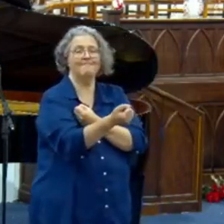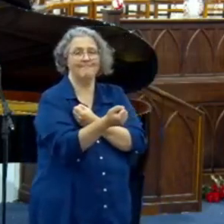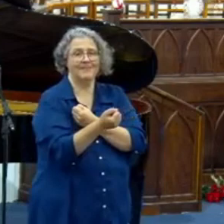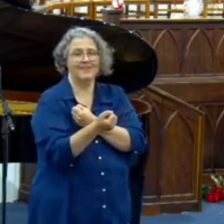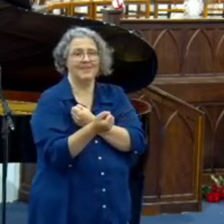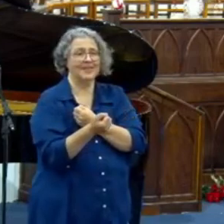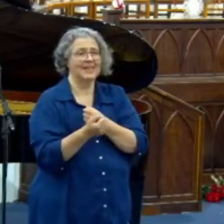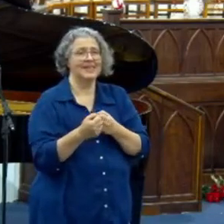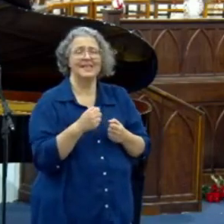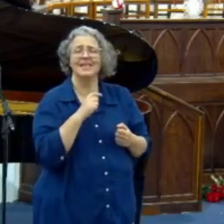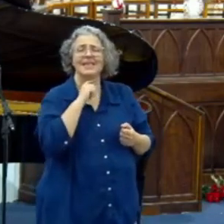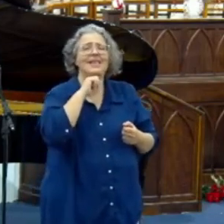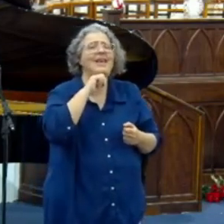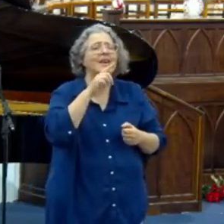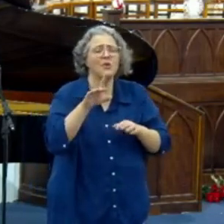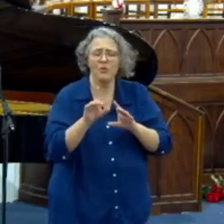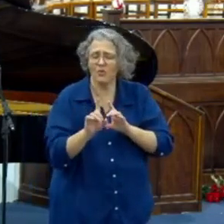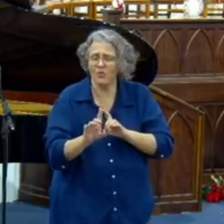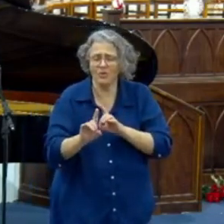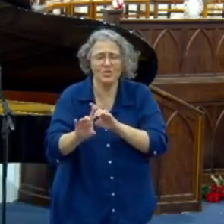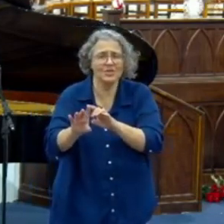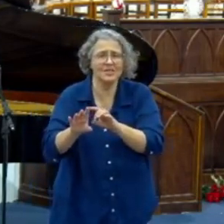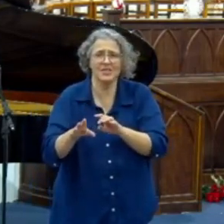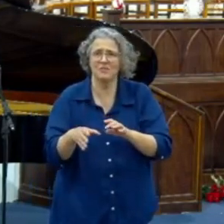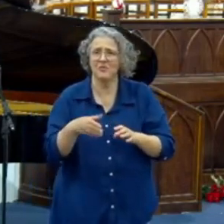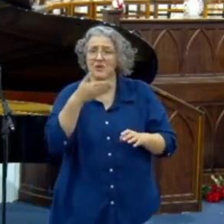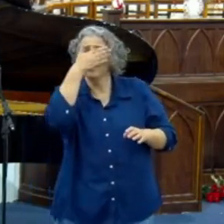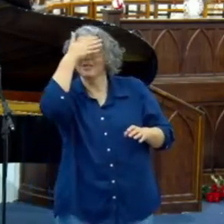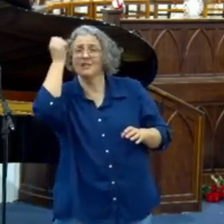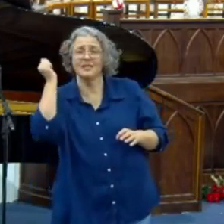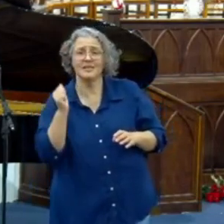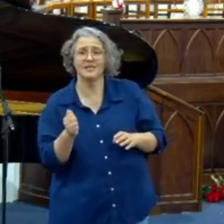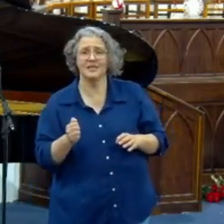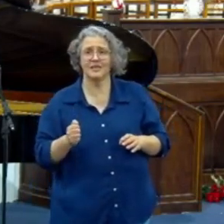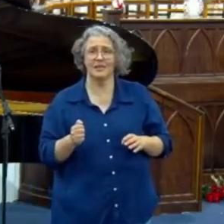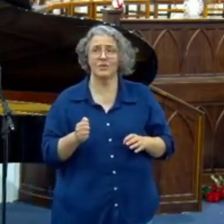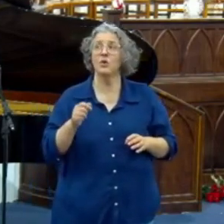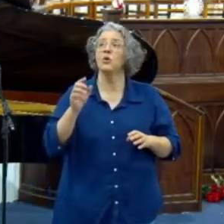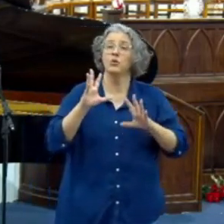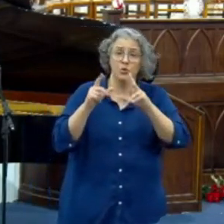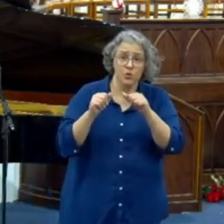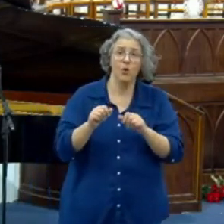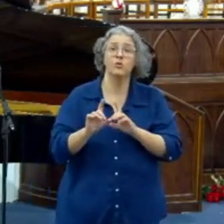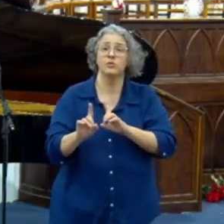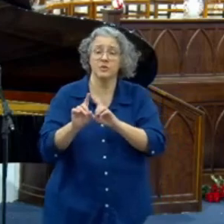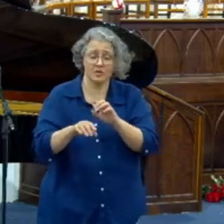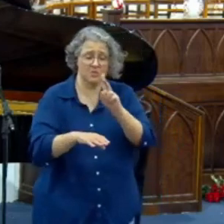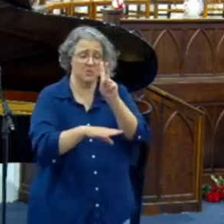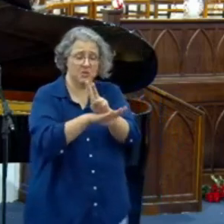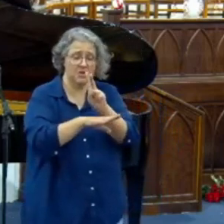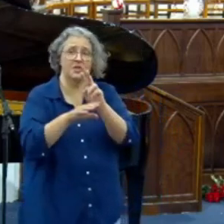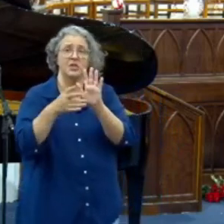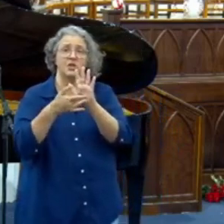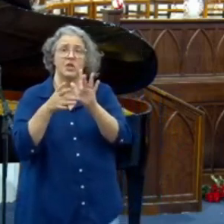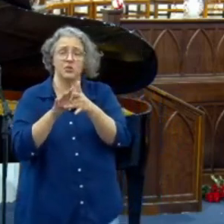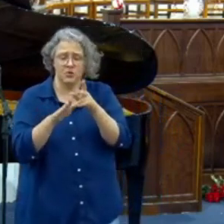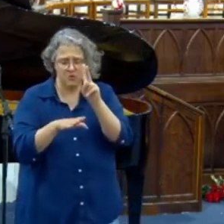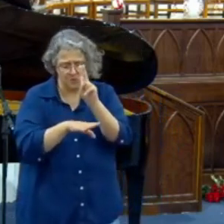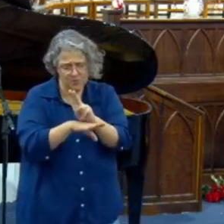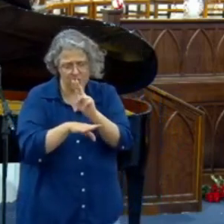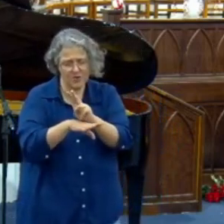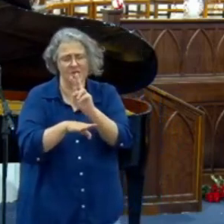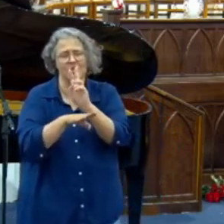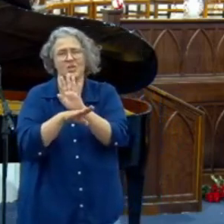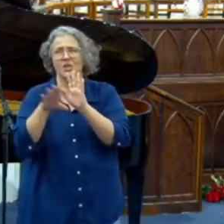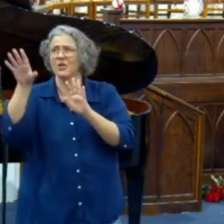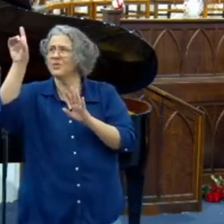à deriva, nenhum discípulo foi deixado à margem do cuidado e da proteção de Deus. Eu não sei se eu posso dizer isso a esse